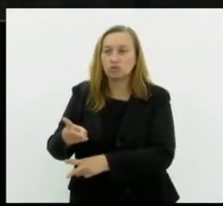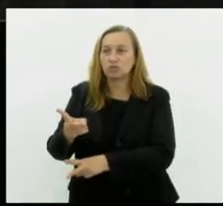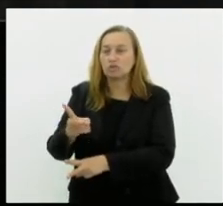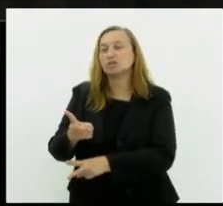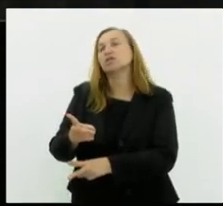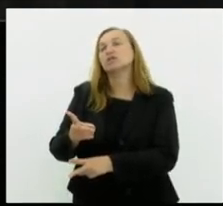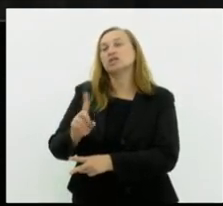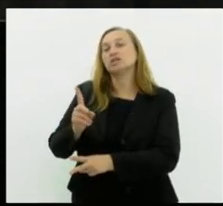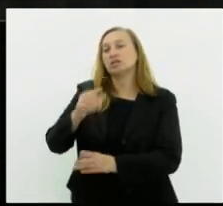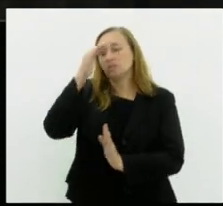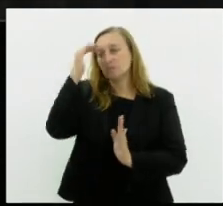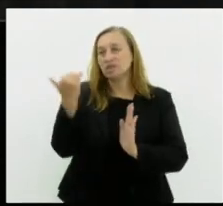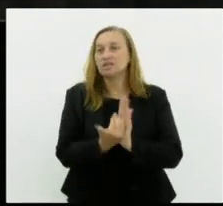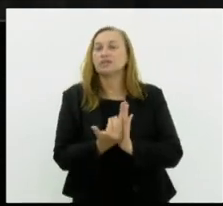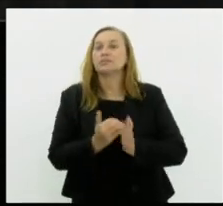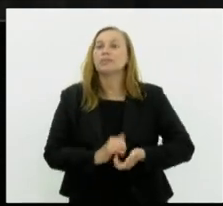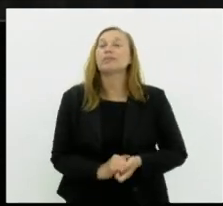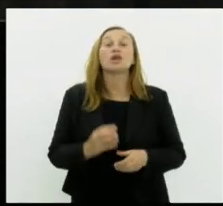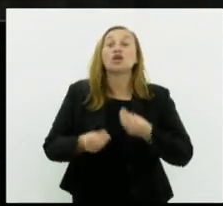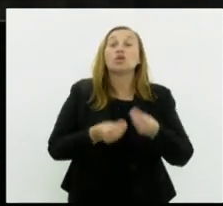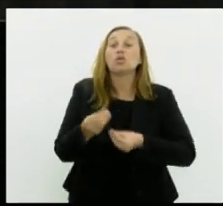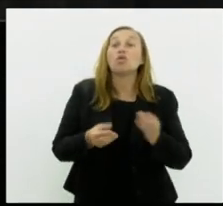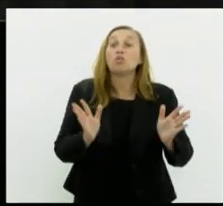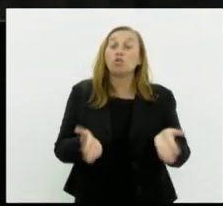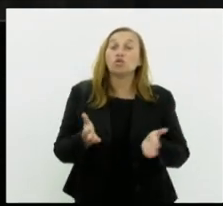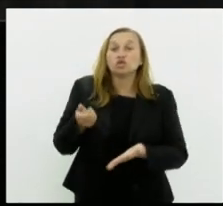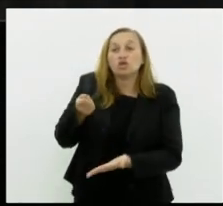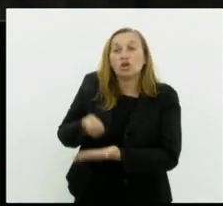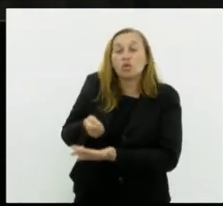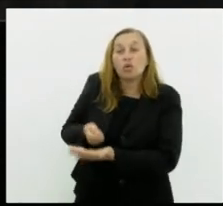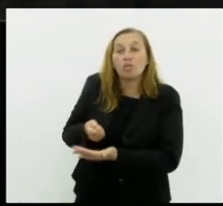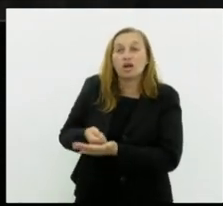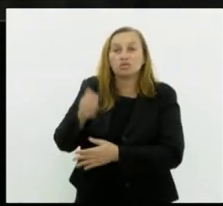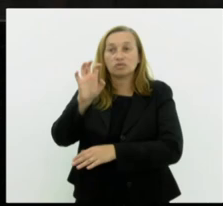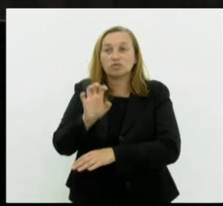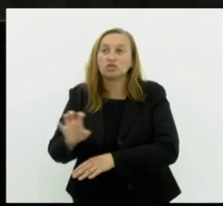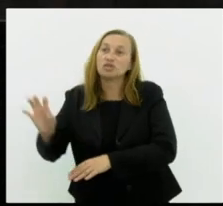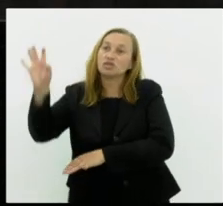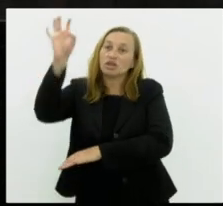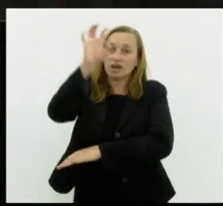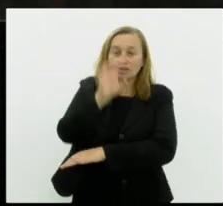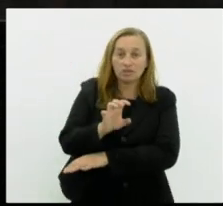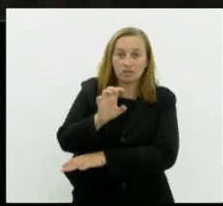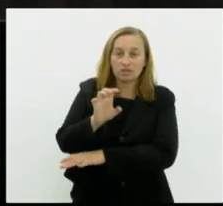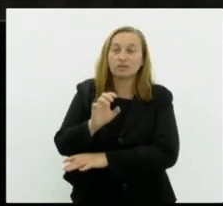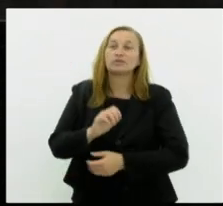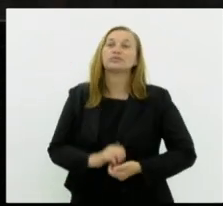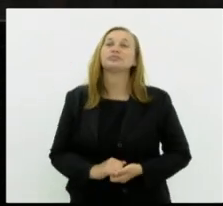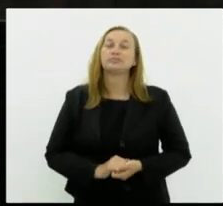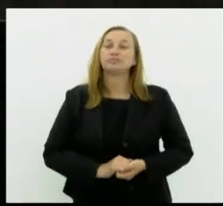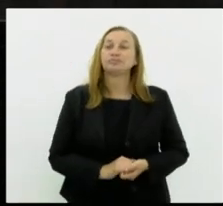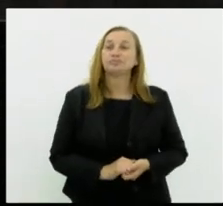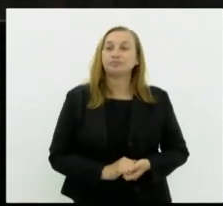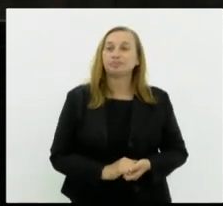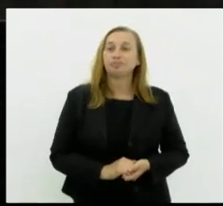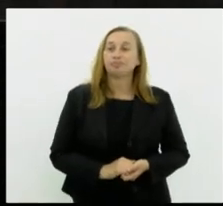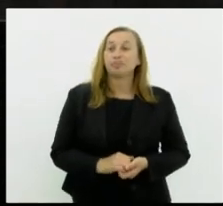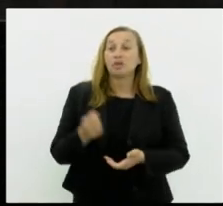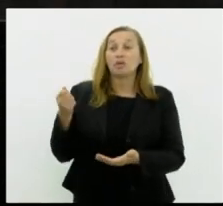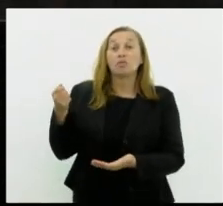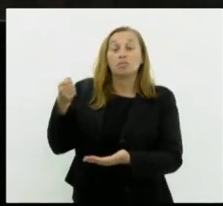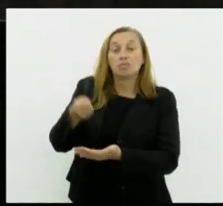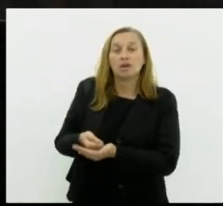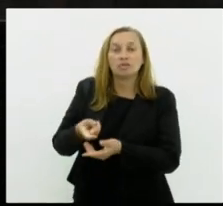E como é que está isto hoje? É cobrado dos estados federados, no pagamento